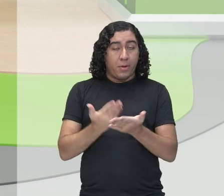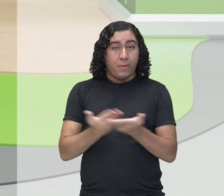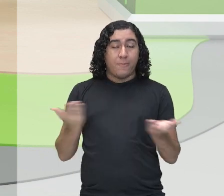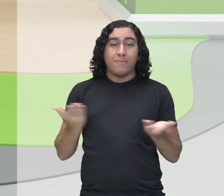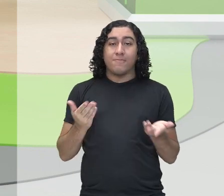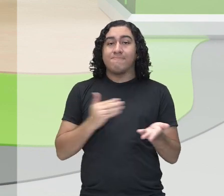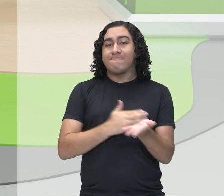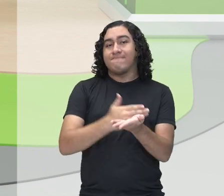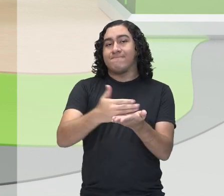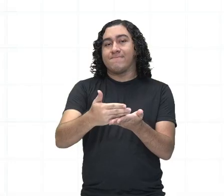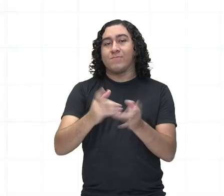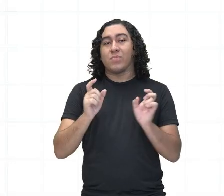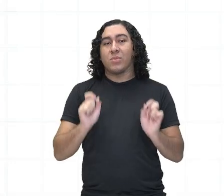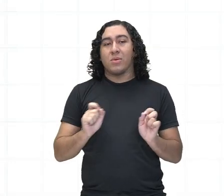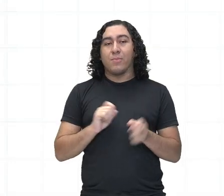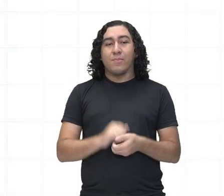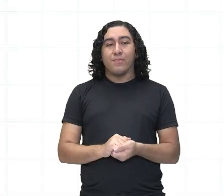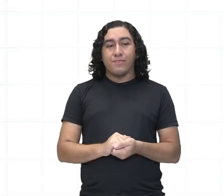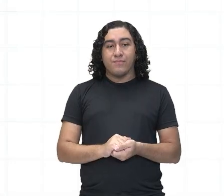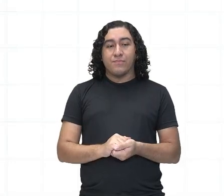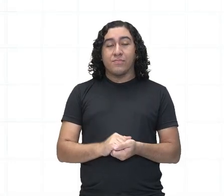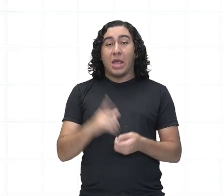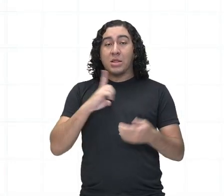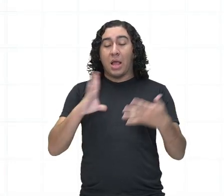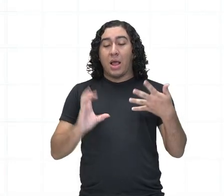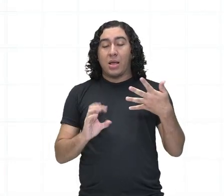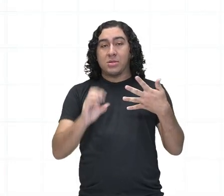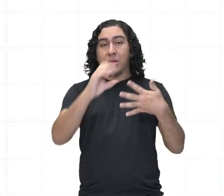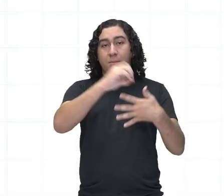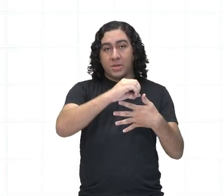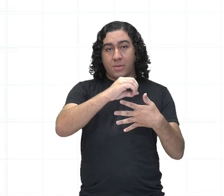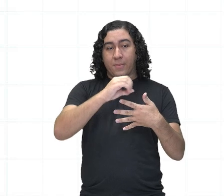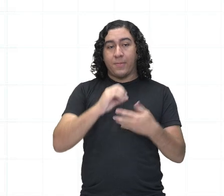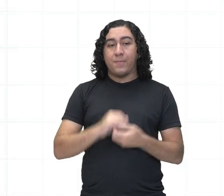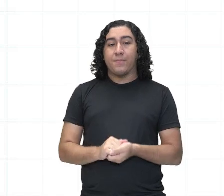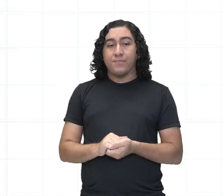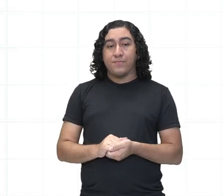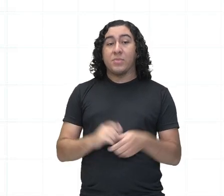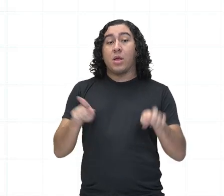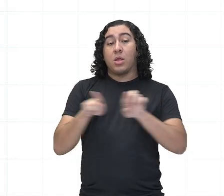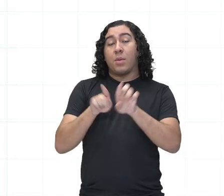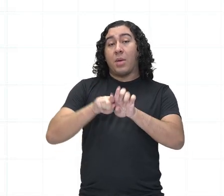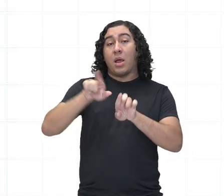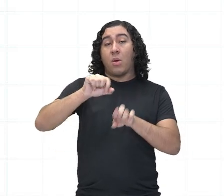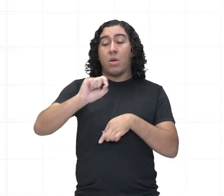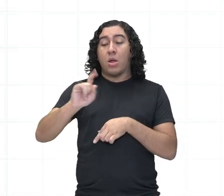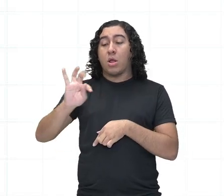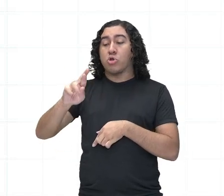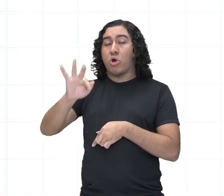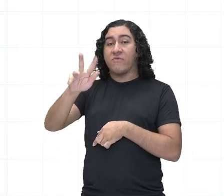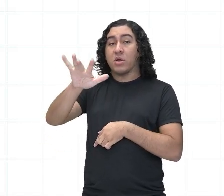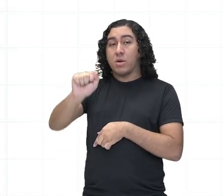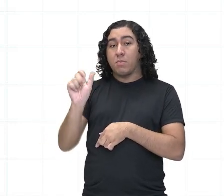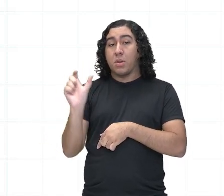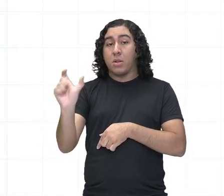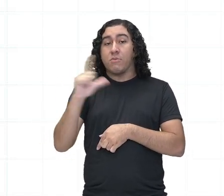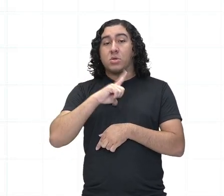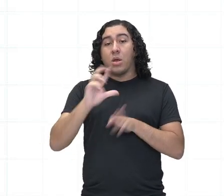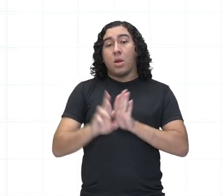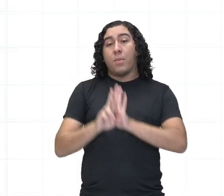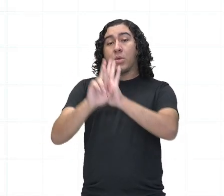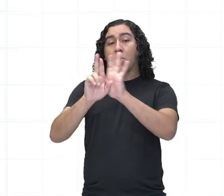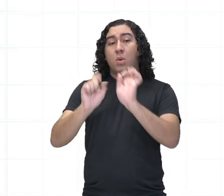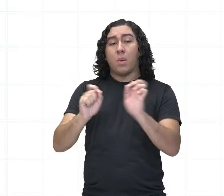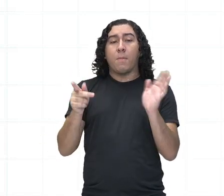vamos iniciar com cadeia alimentar. A cadeia trófica representa uma sucessão